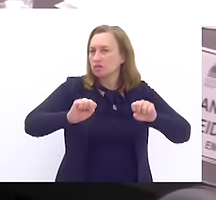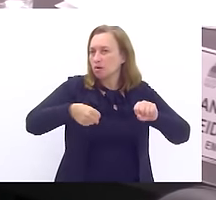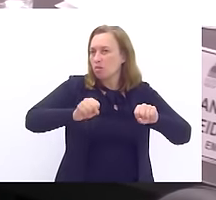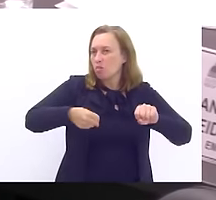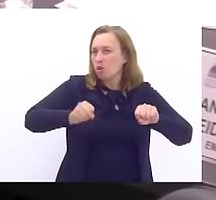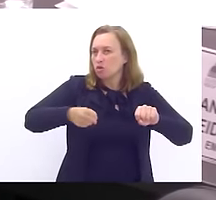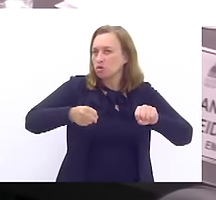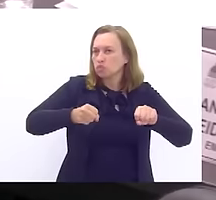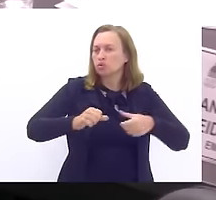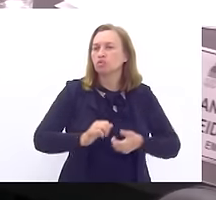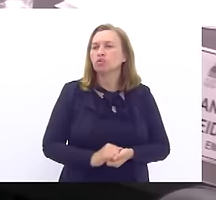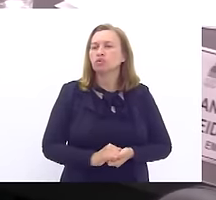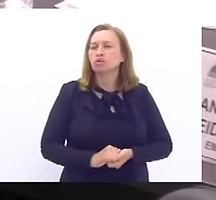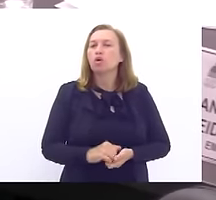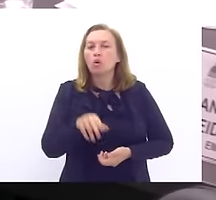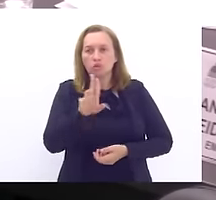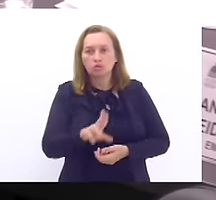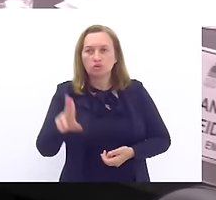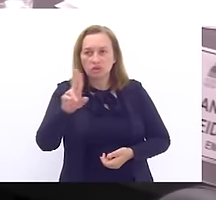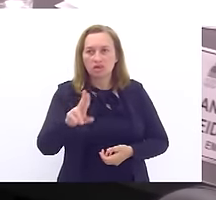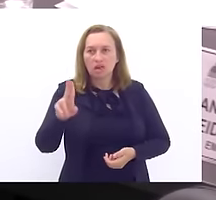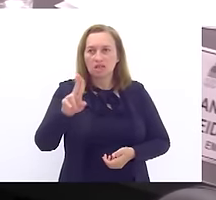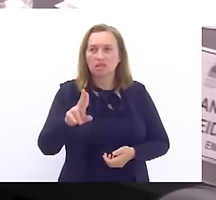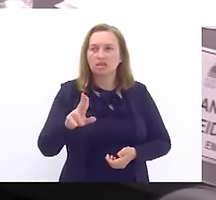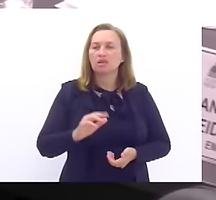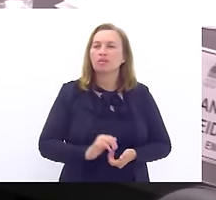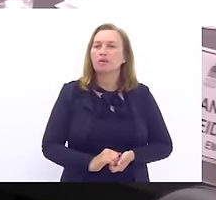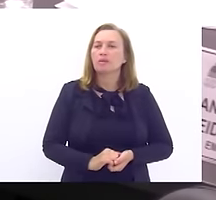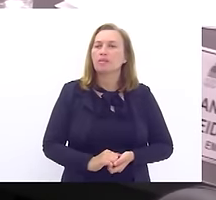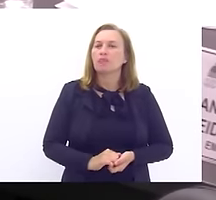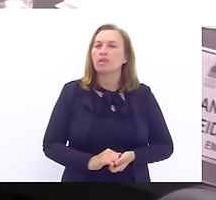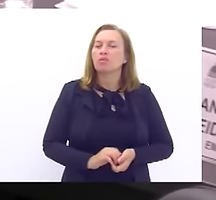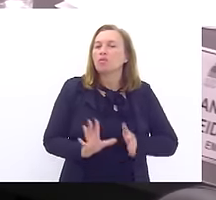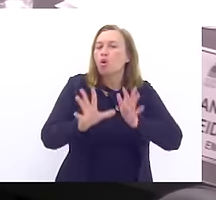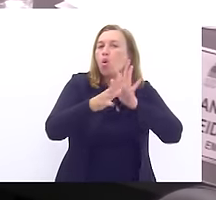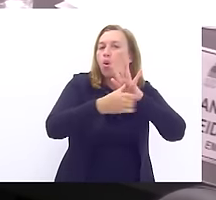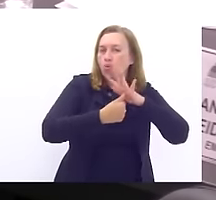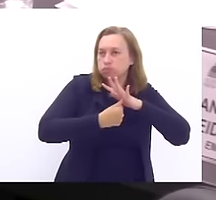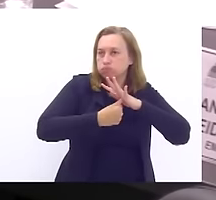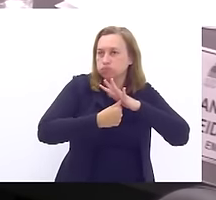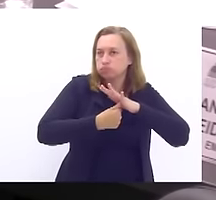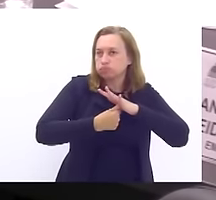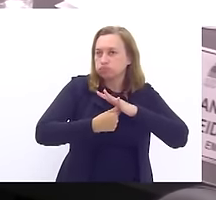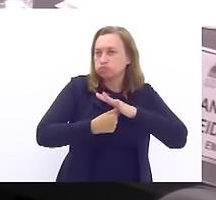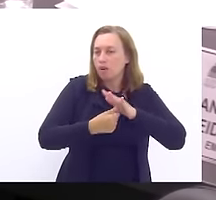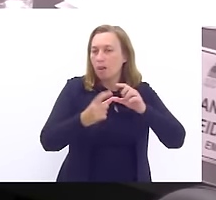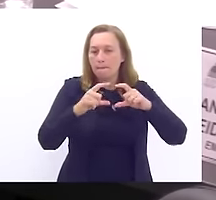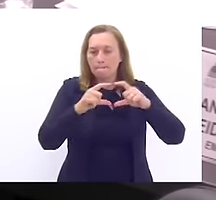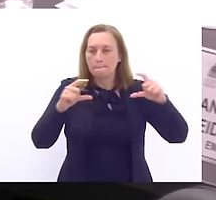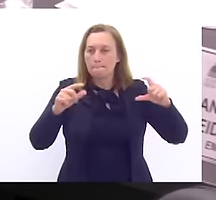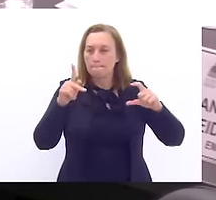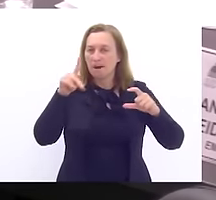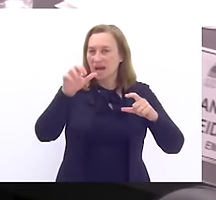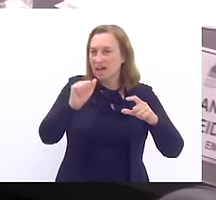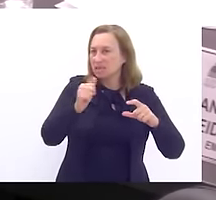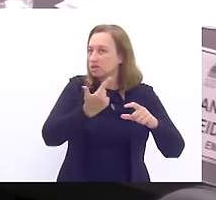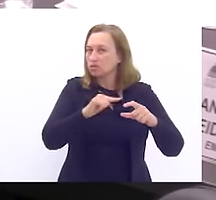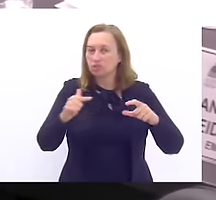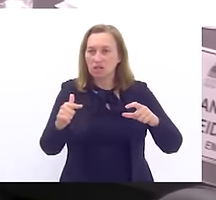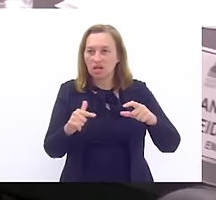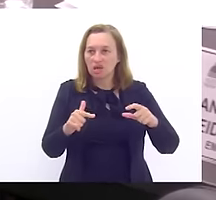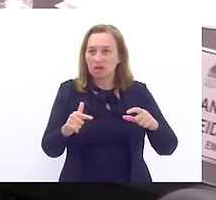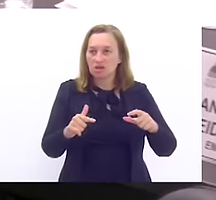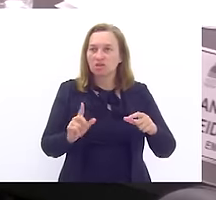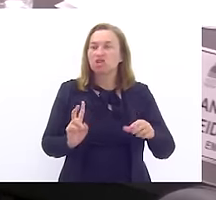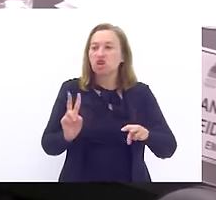motocicletas utilizadas em roubos que estão sem placa com placa adulterada a gente já